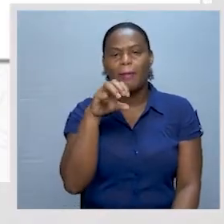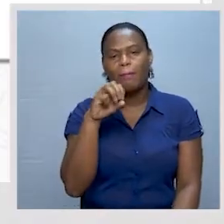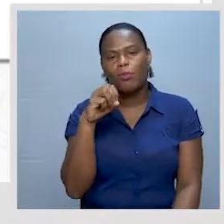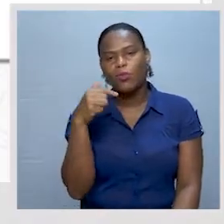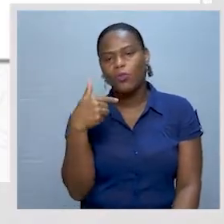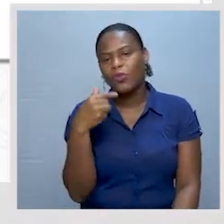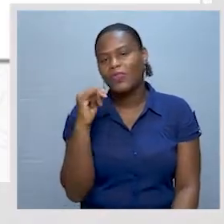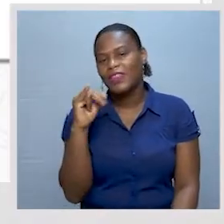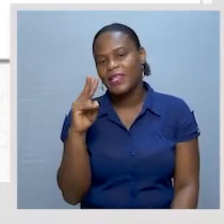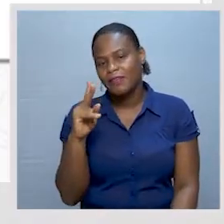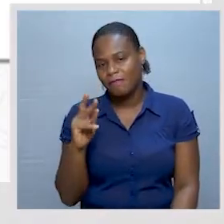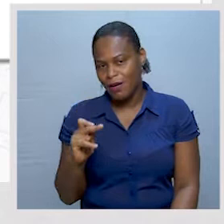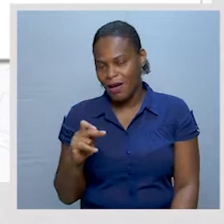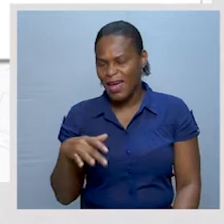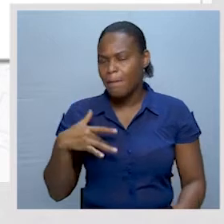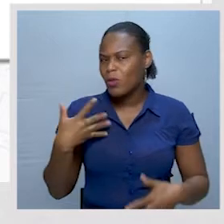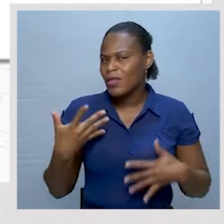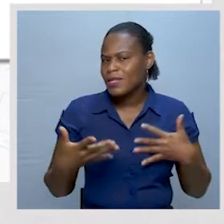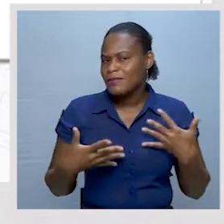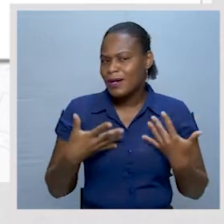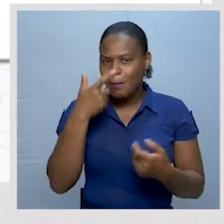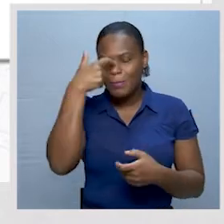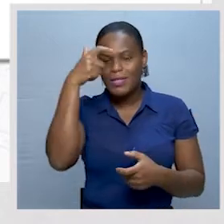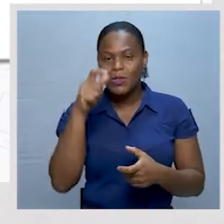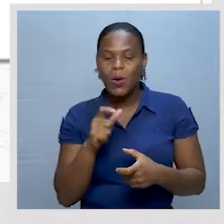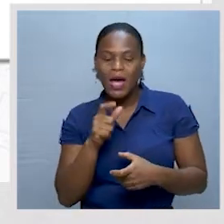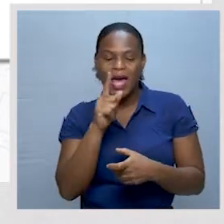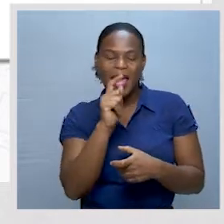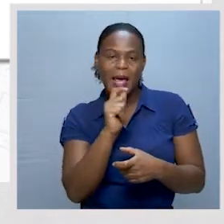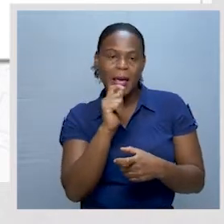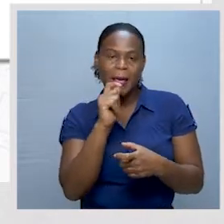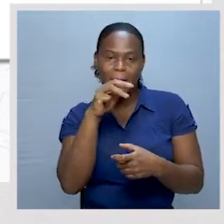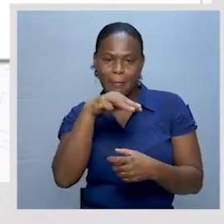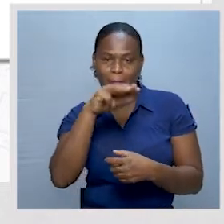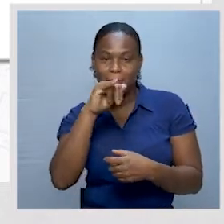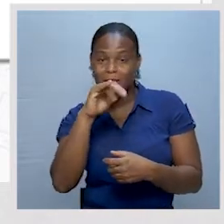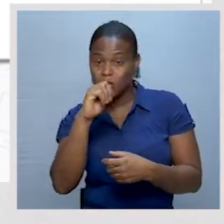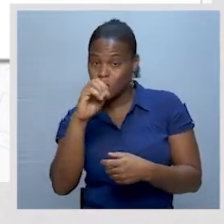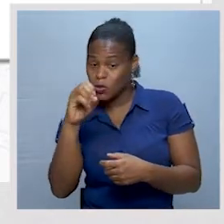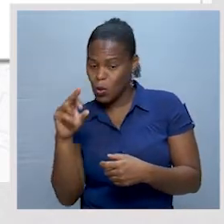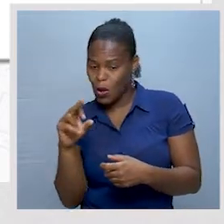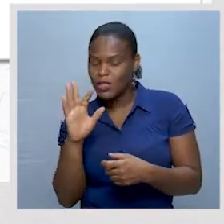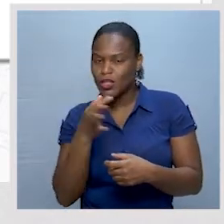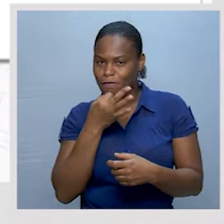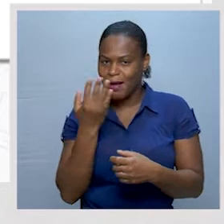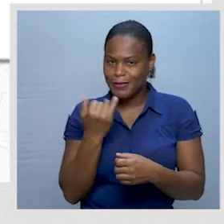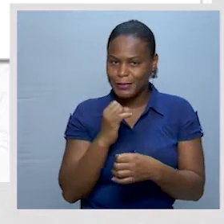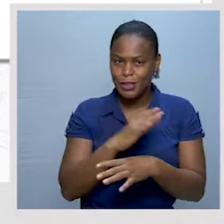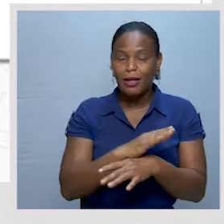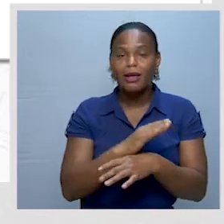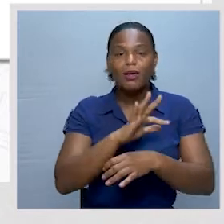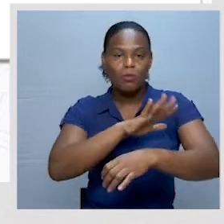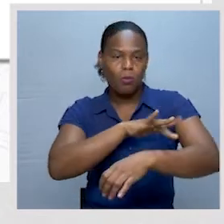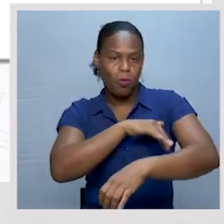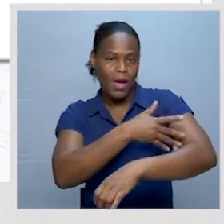emotiva, o emissor, já falei acerca disto, a função poética, a mensagem,